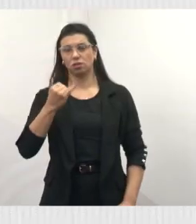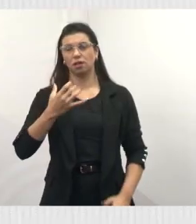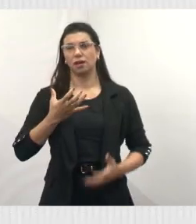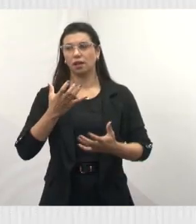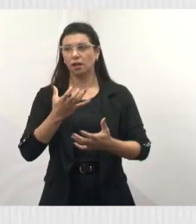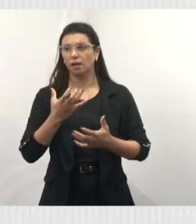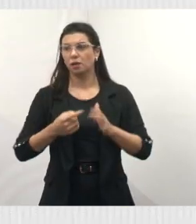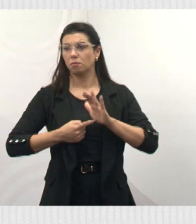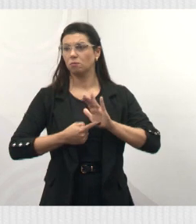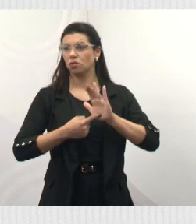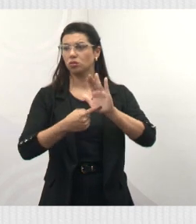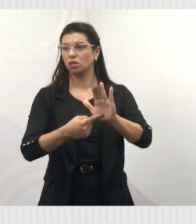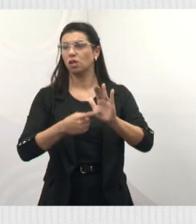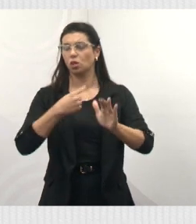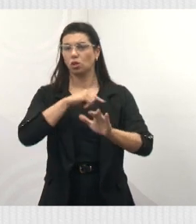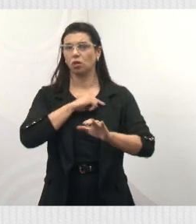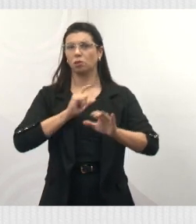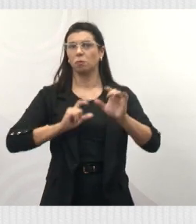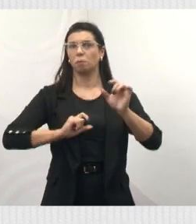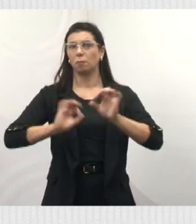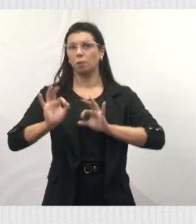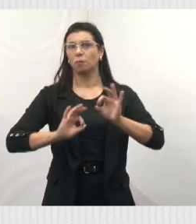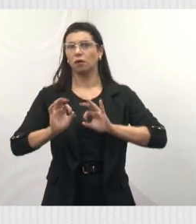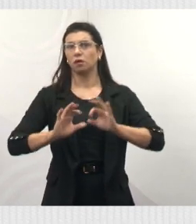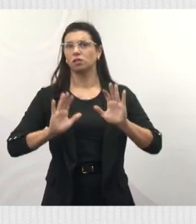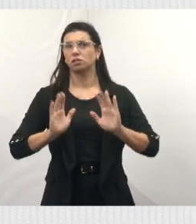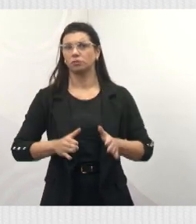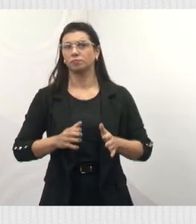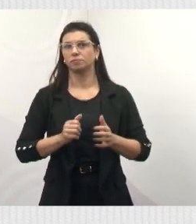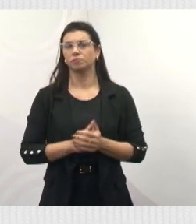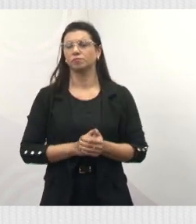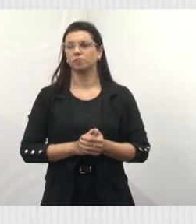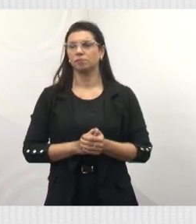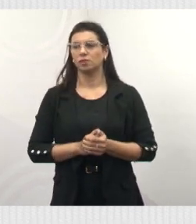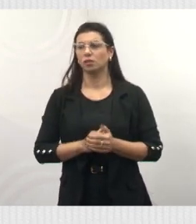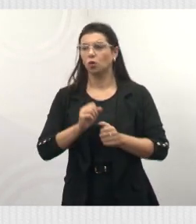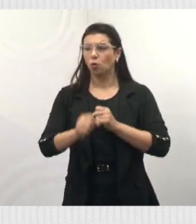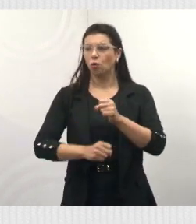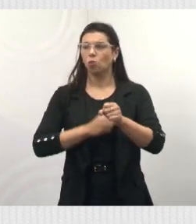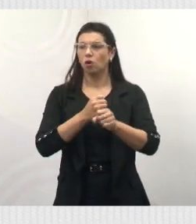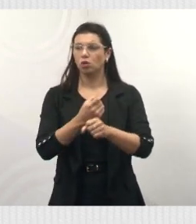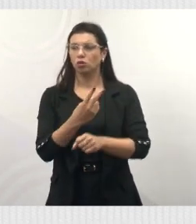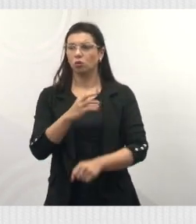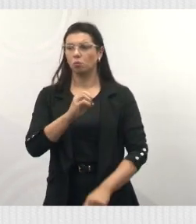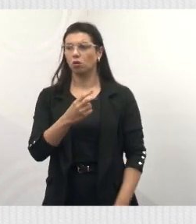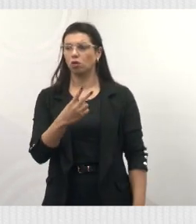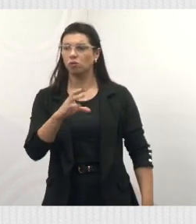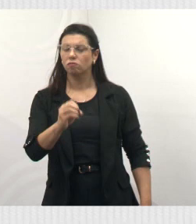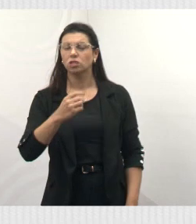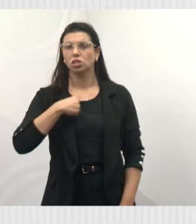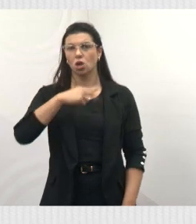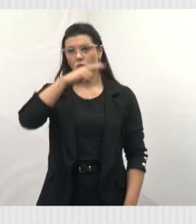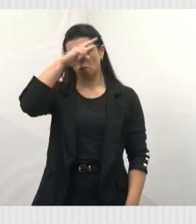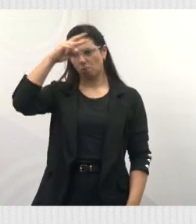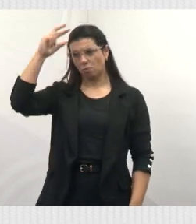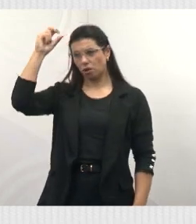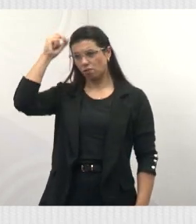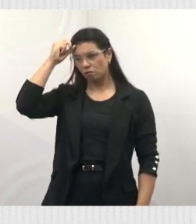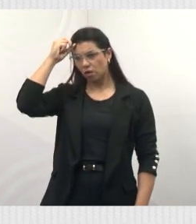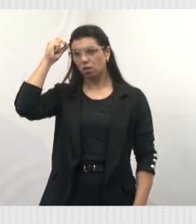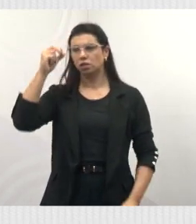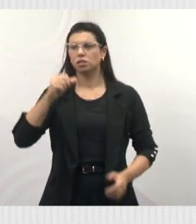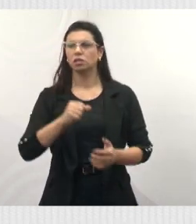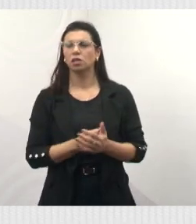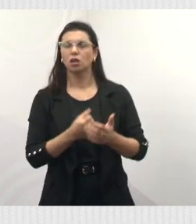passasse a transparência que nós preparamos. São as contas de 2020, referente aos exercícios que eu fui prefeito, o Edgar Sassá, que foi nosso